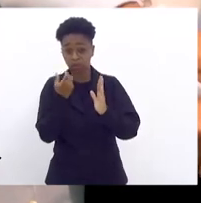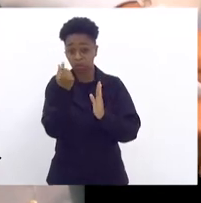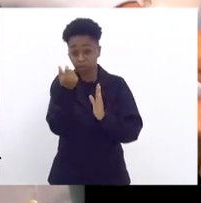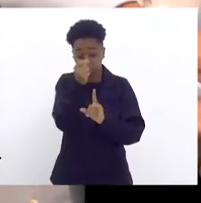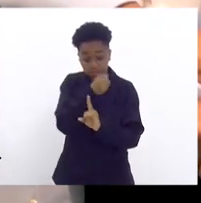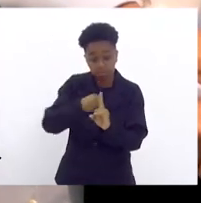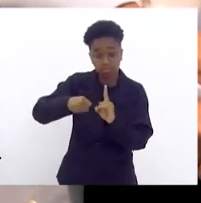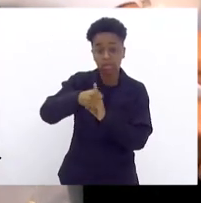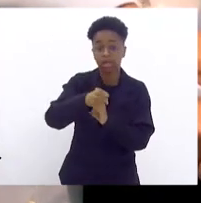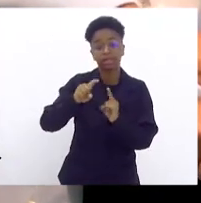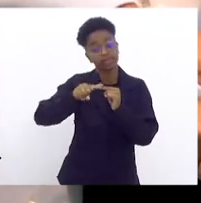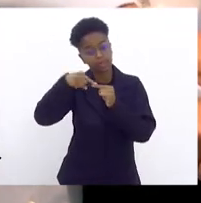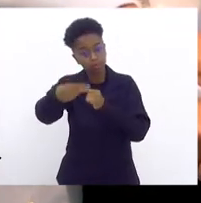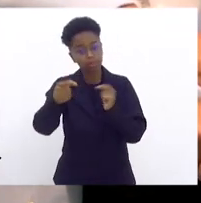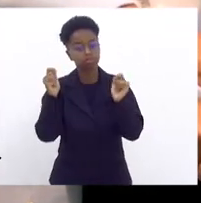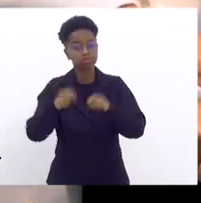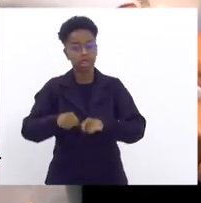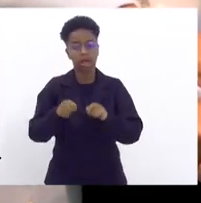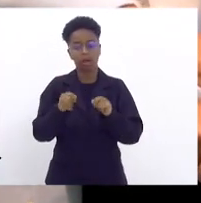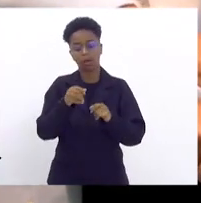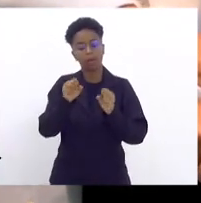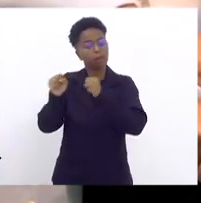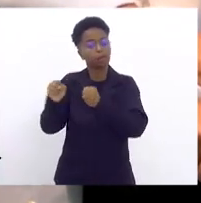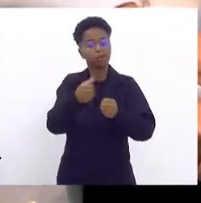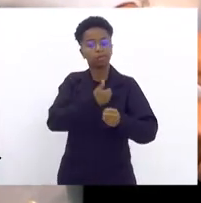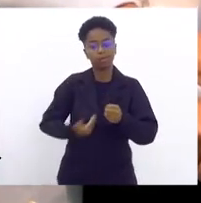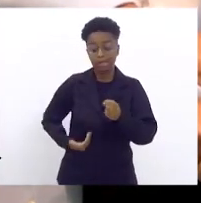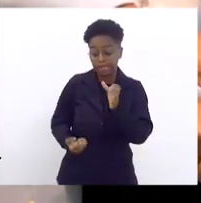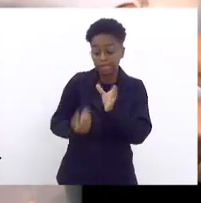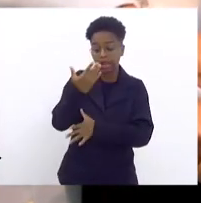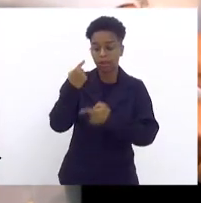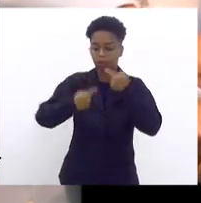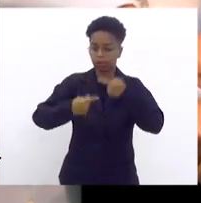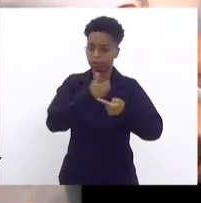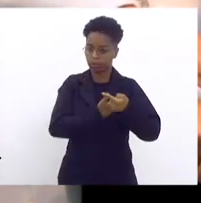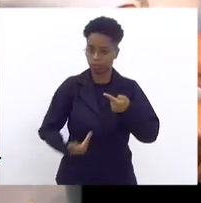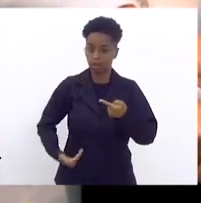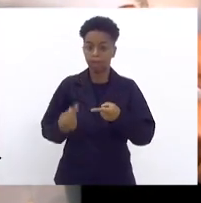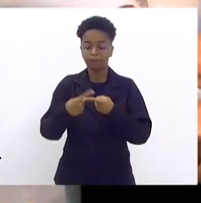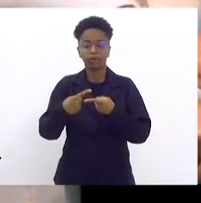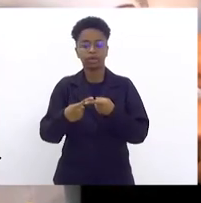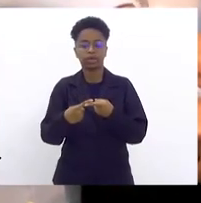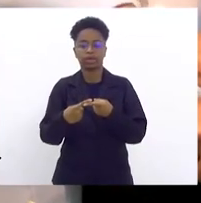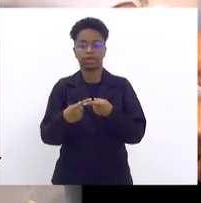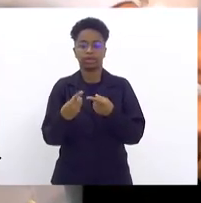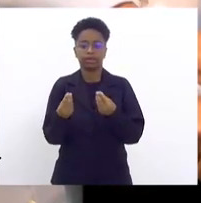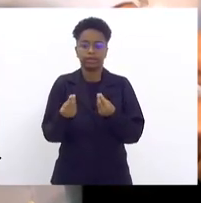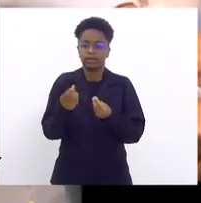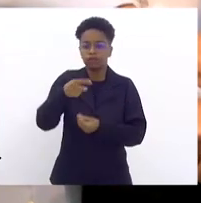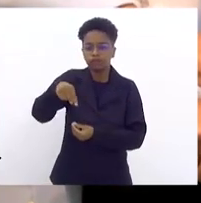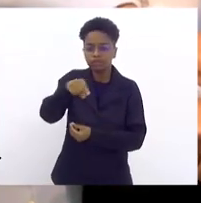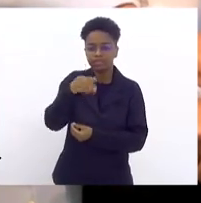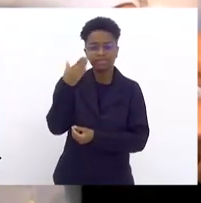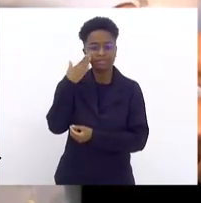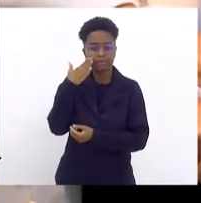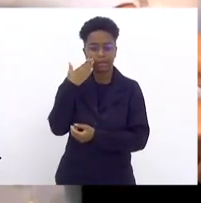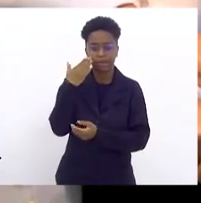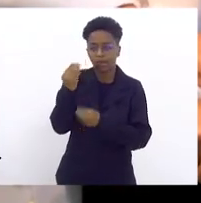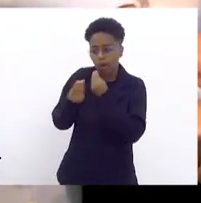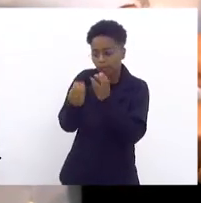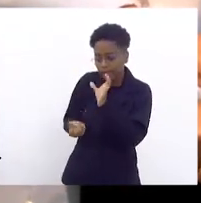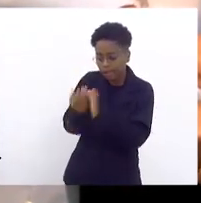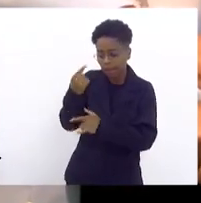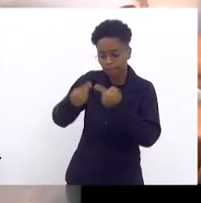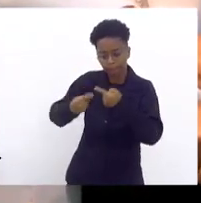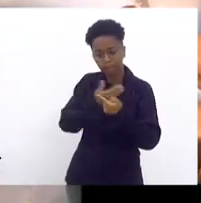para depois aí sim o poder público poder criar as políticas públicas né porque para Você prevê uma política pública primeiro